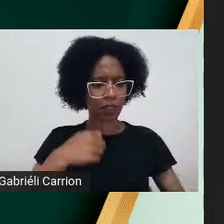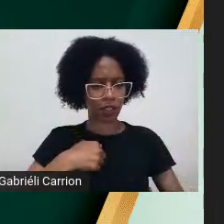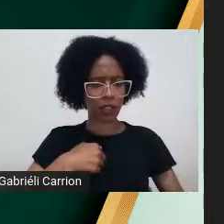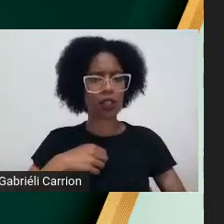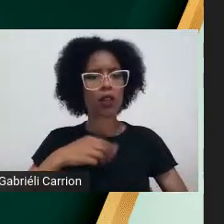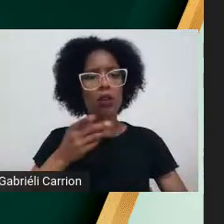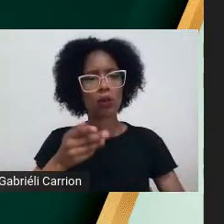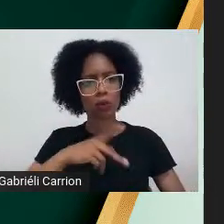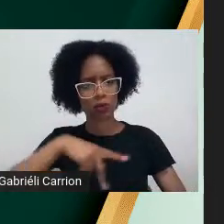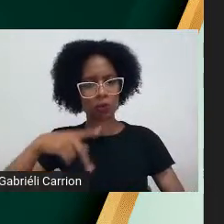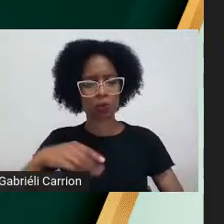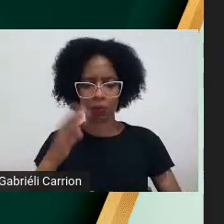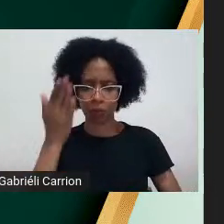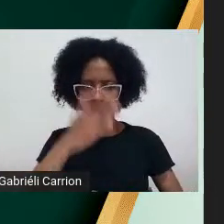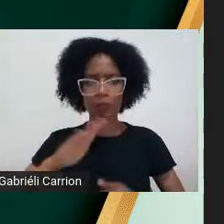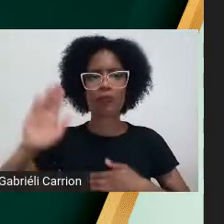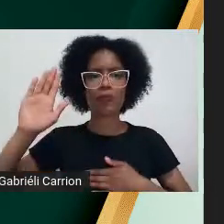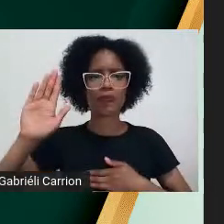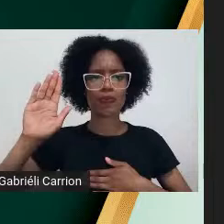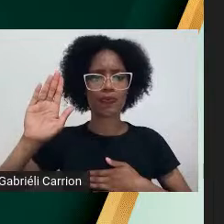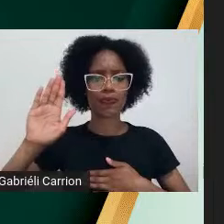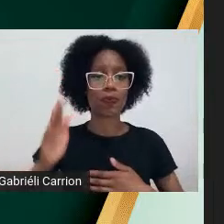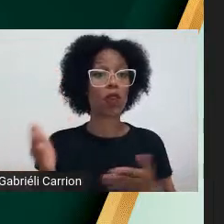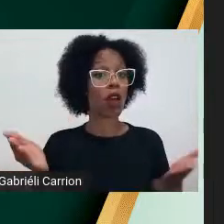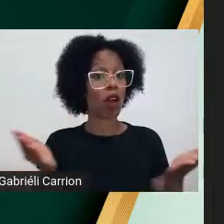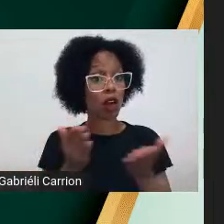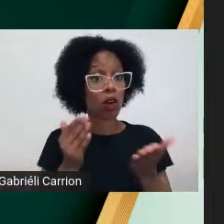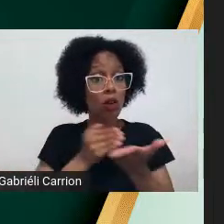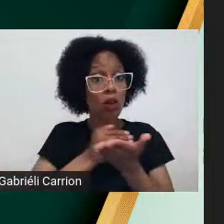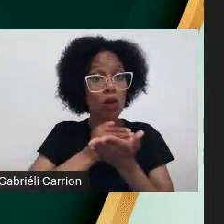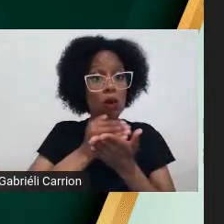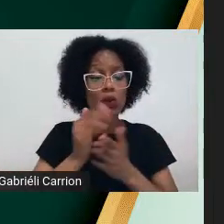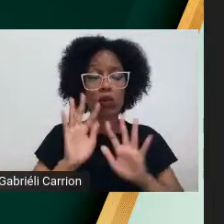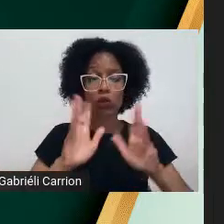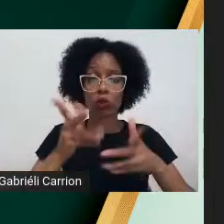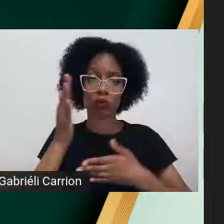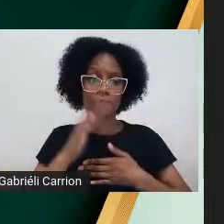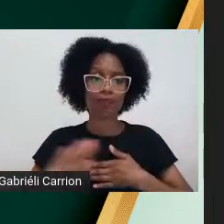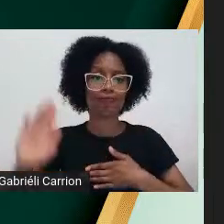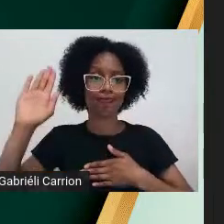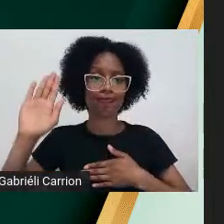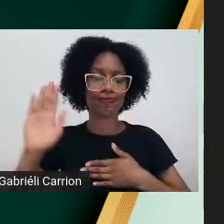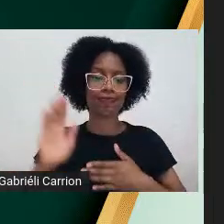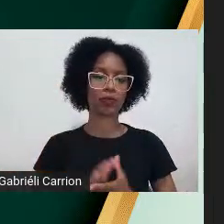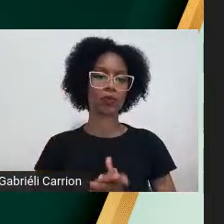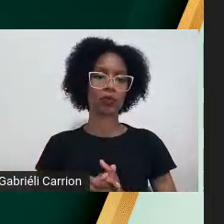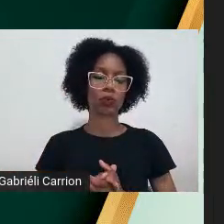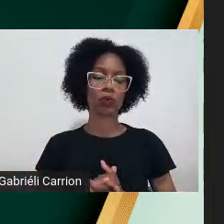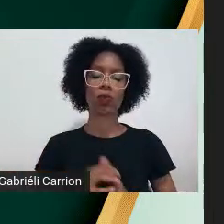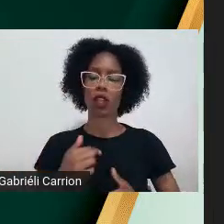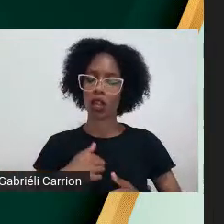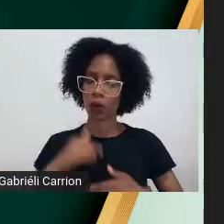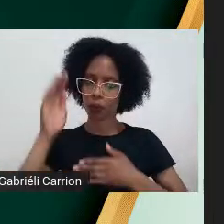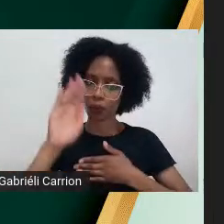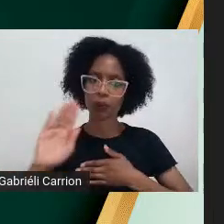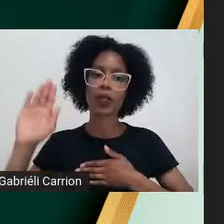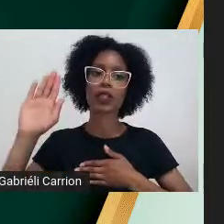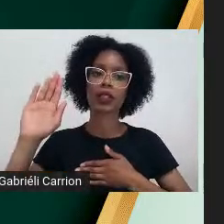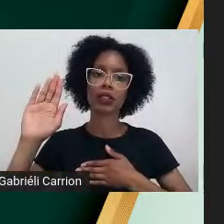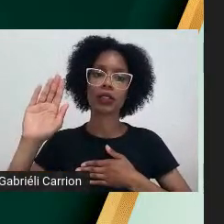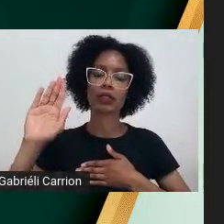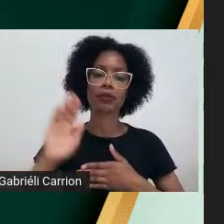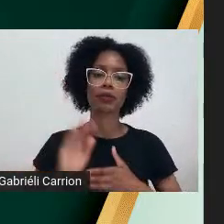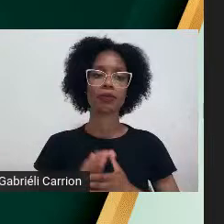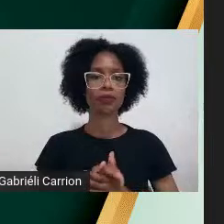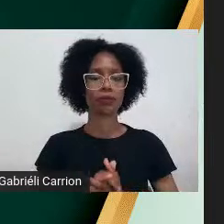Assim o prometo. Teremos agora a confirmação do juramento. Assim o prometo. Assim o